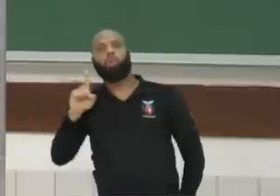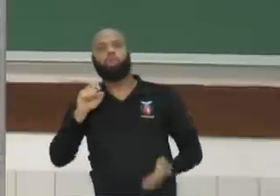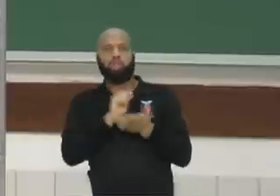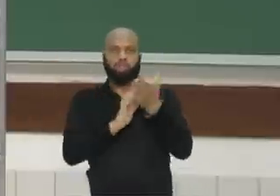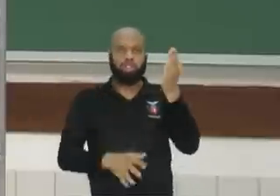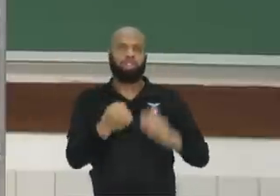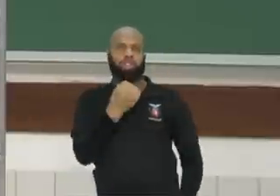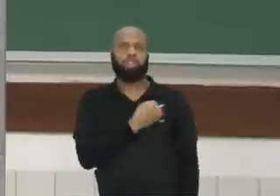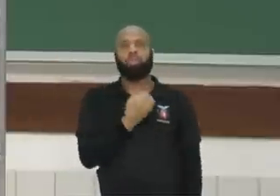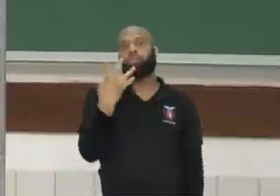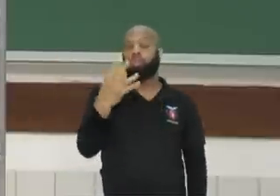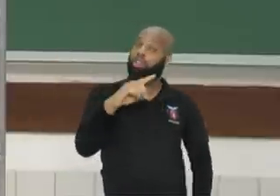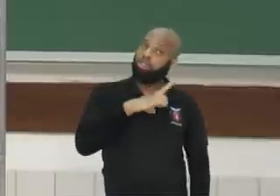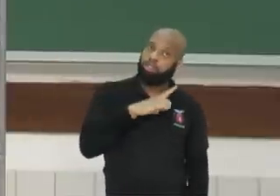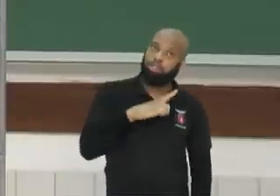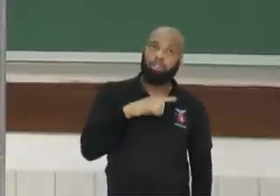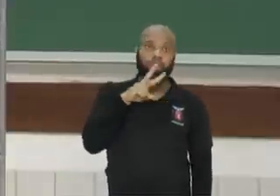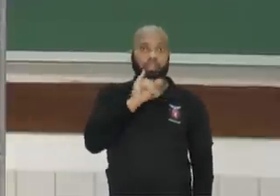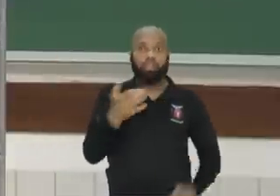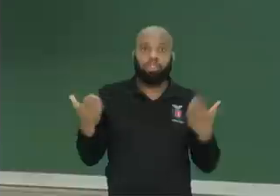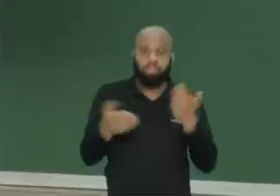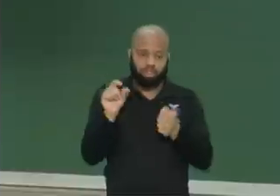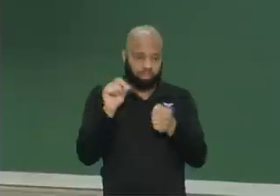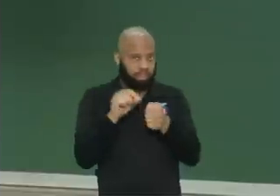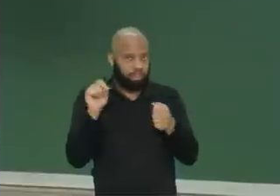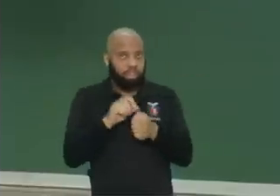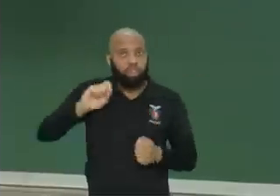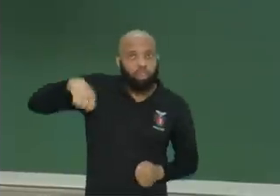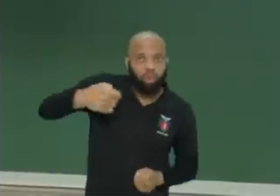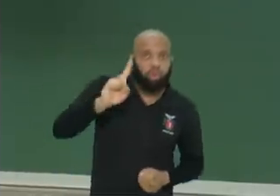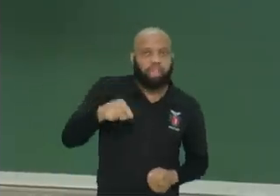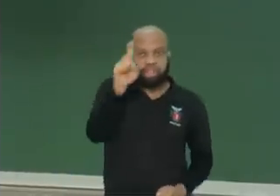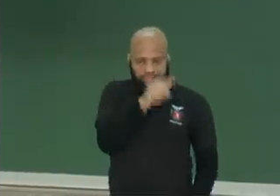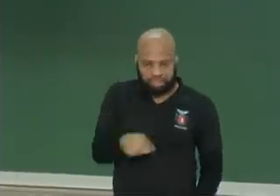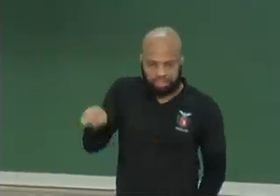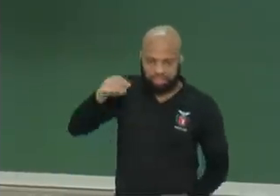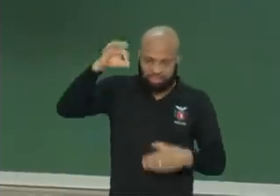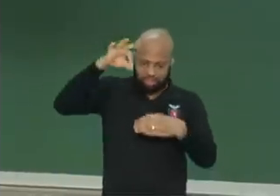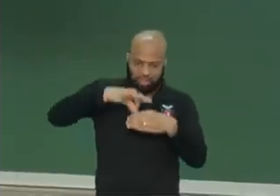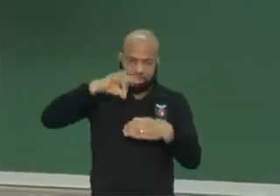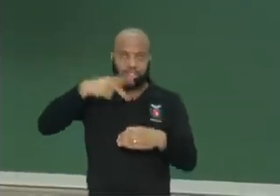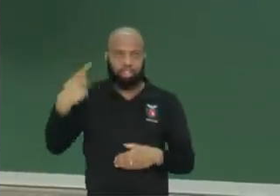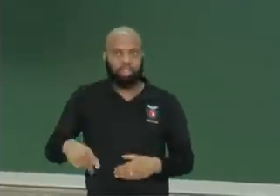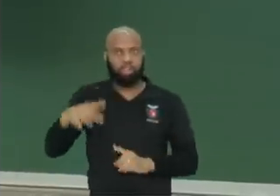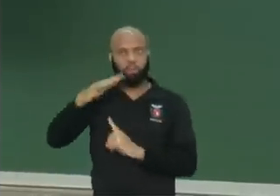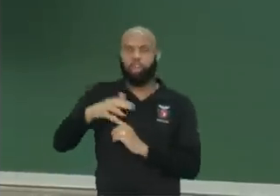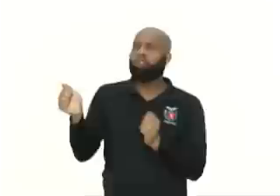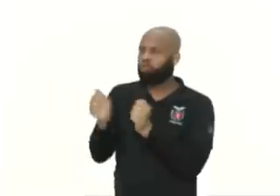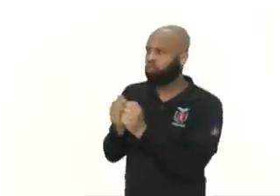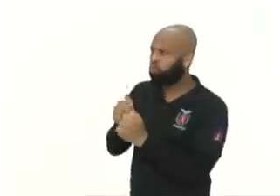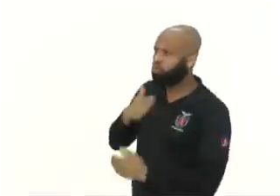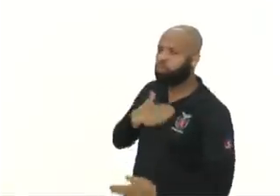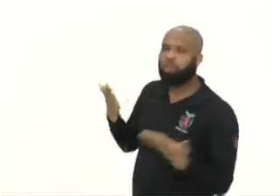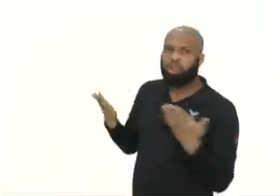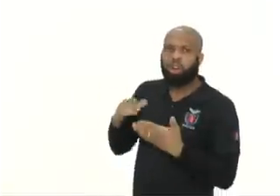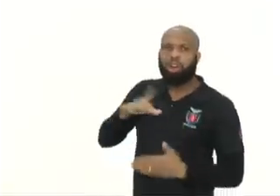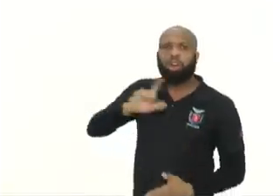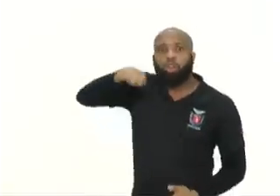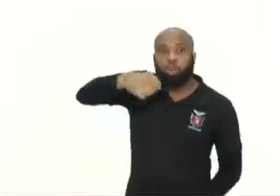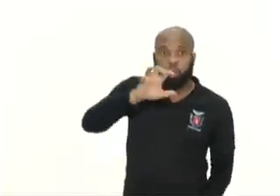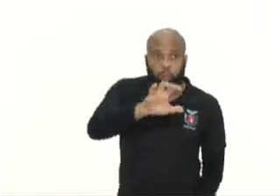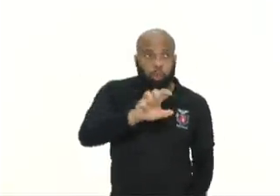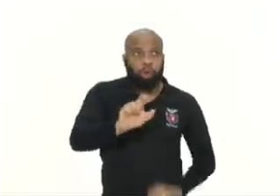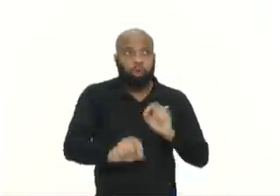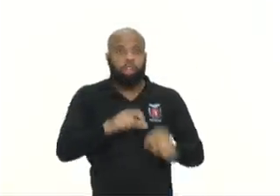atividade, a atividade número 4, para que a gente possa fazer, sobre o ciclo da erva mate no Paraná. Vem aqui com o prof. Ó. Sobre o ciclo da erva mate no